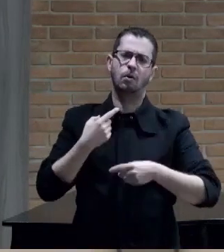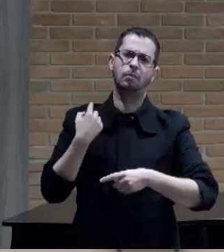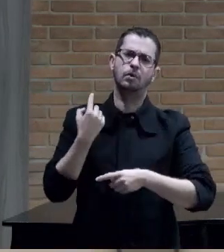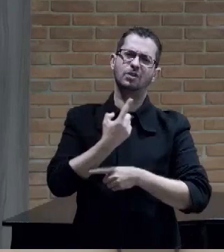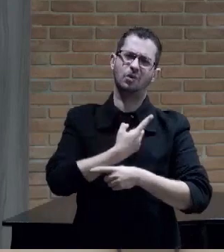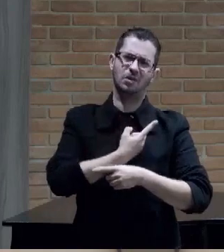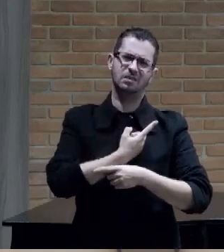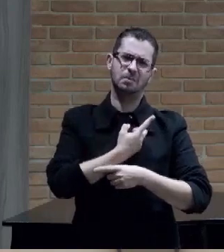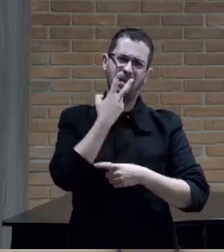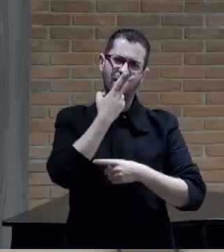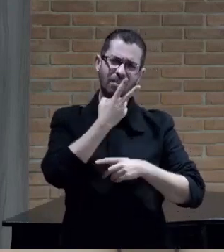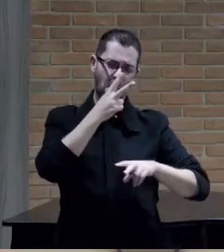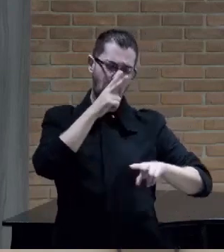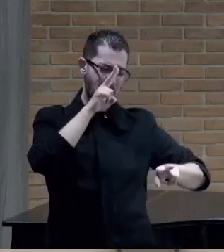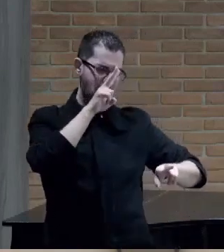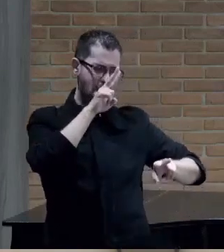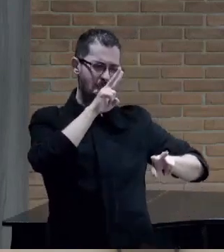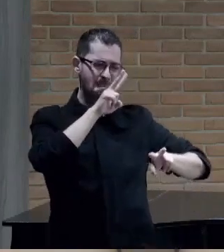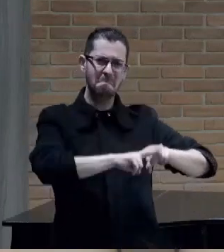presos,